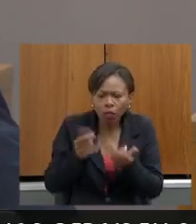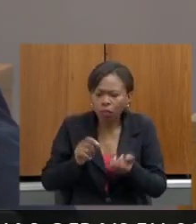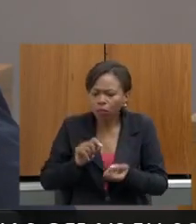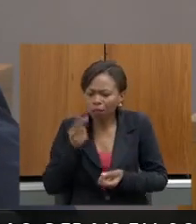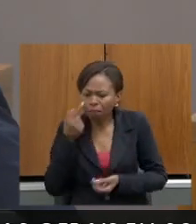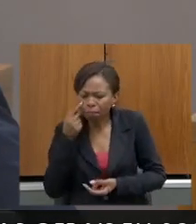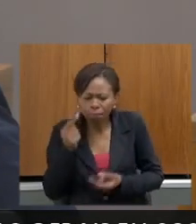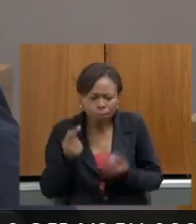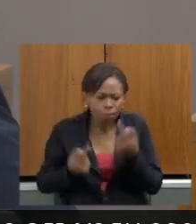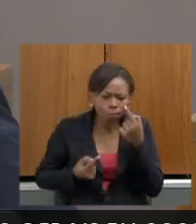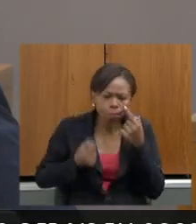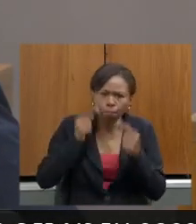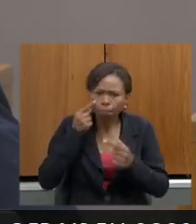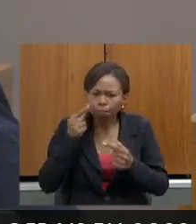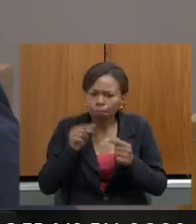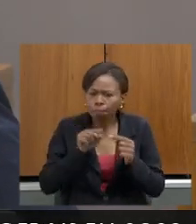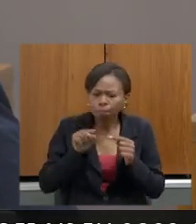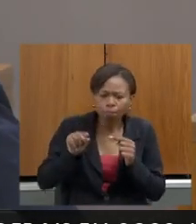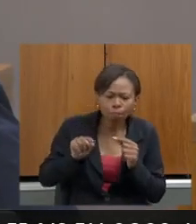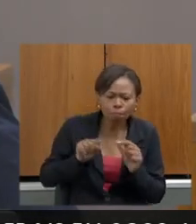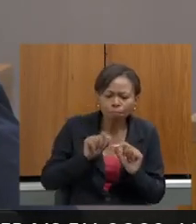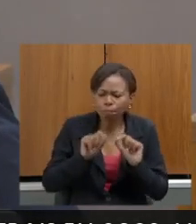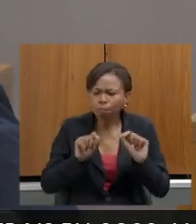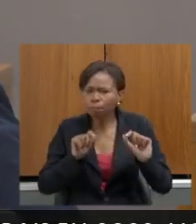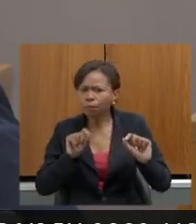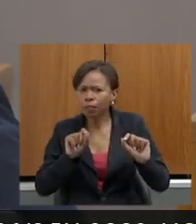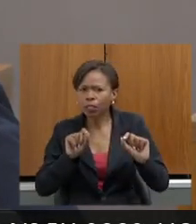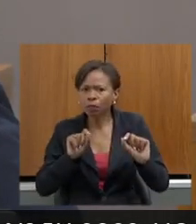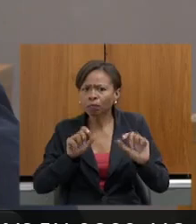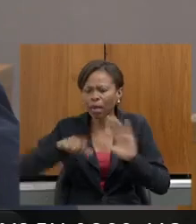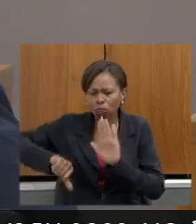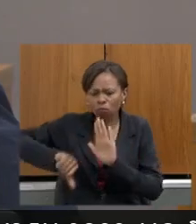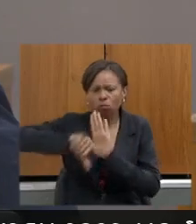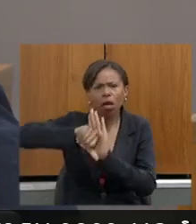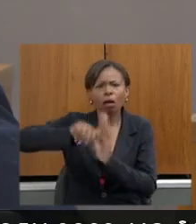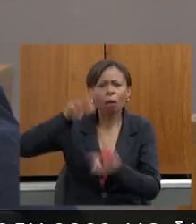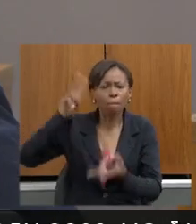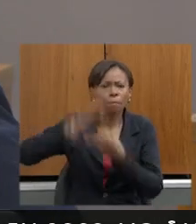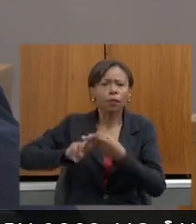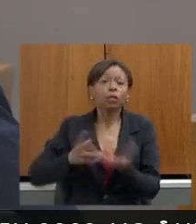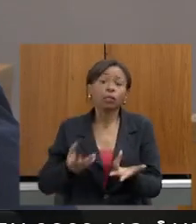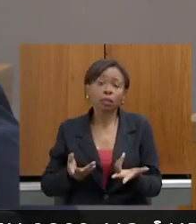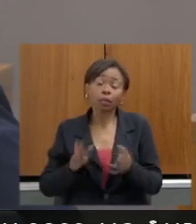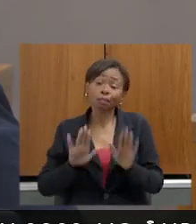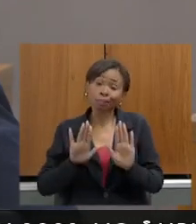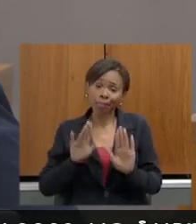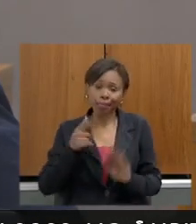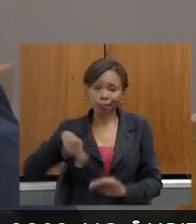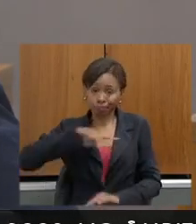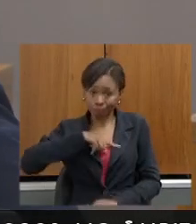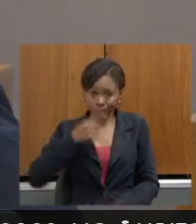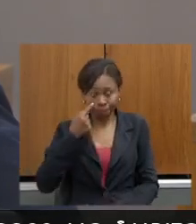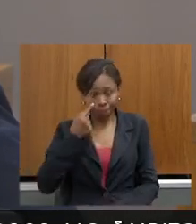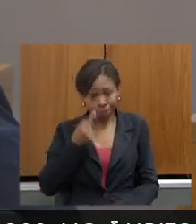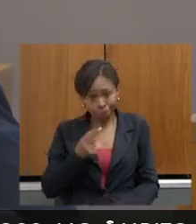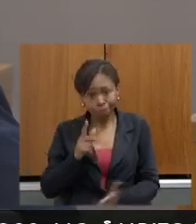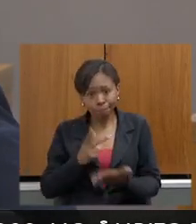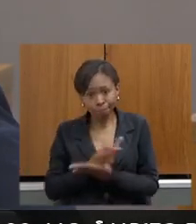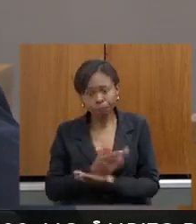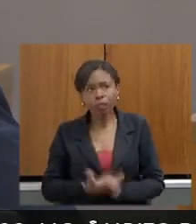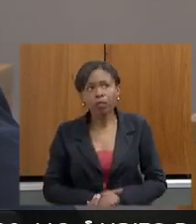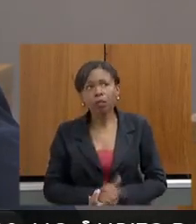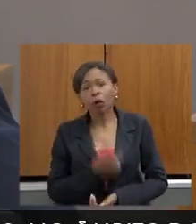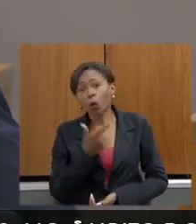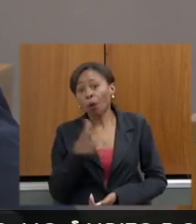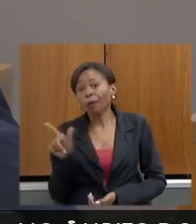criminosos estão Nós estamos vendo isso acontecer outra